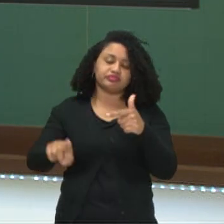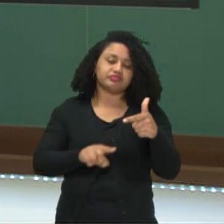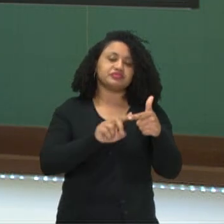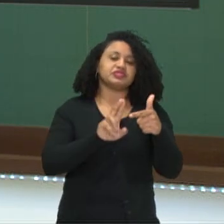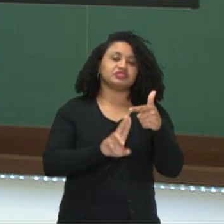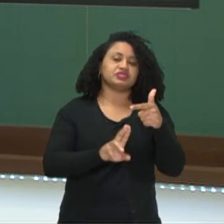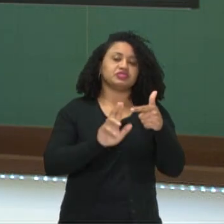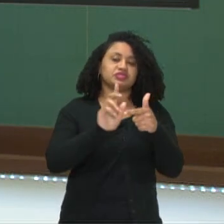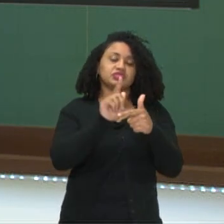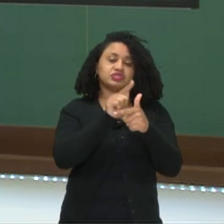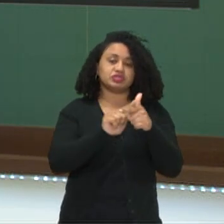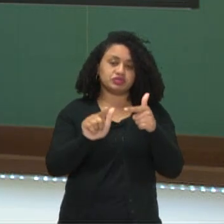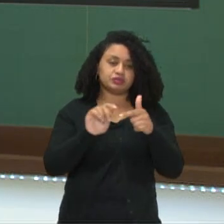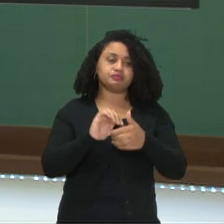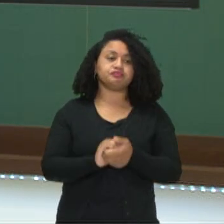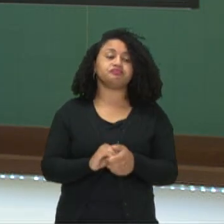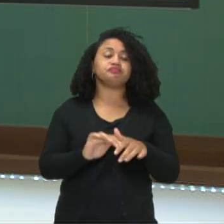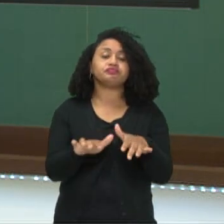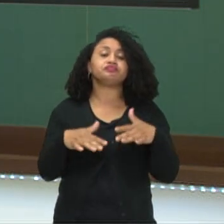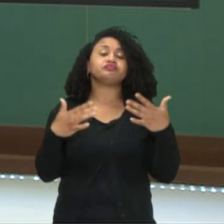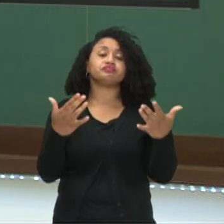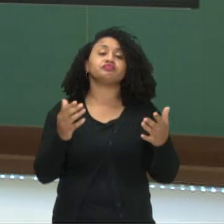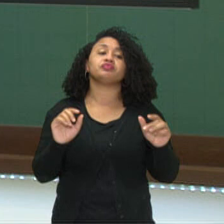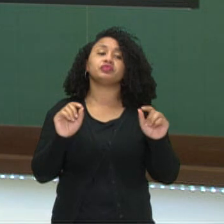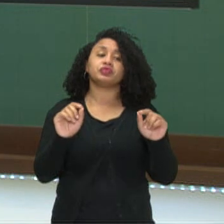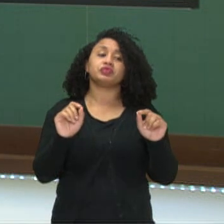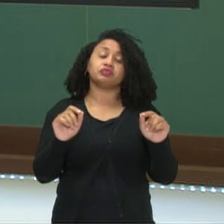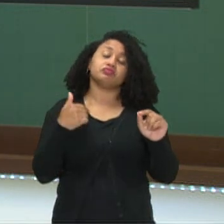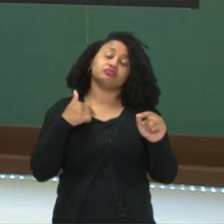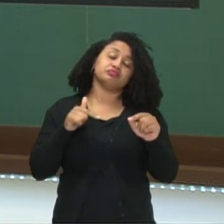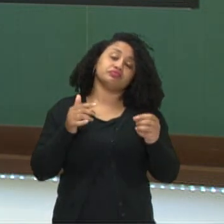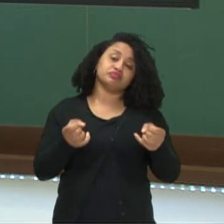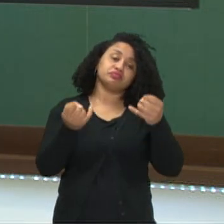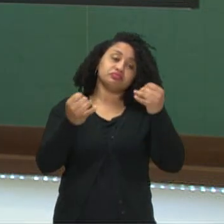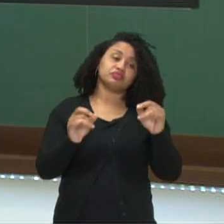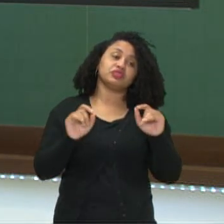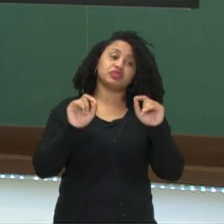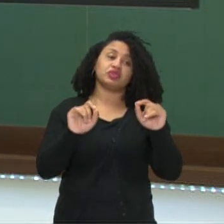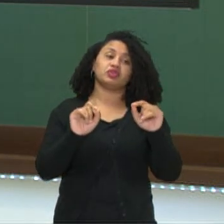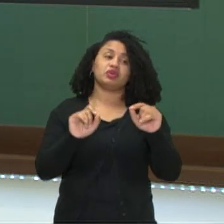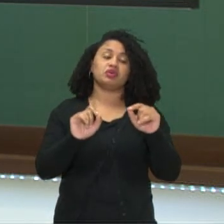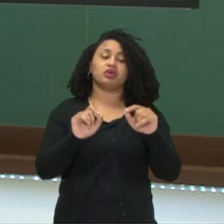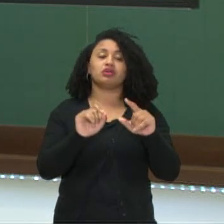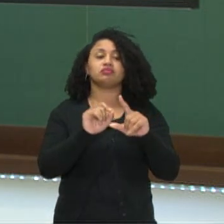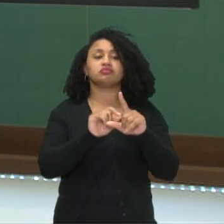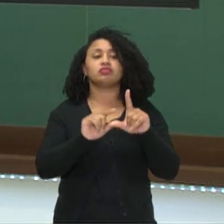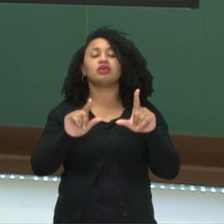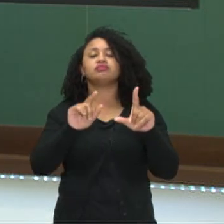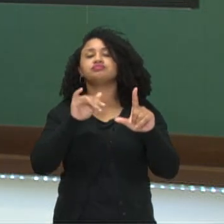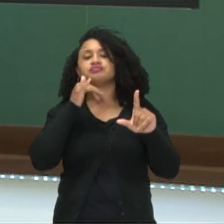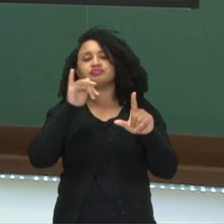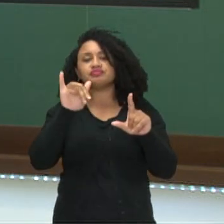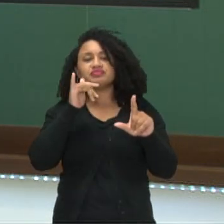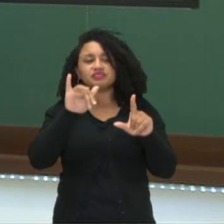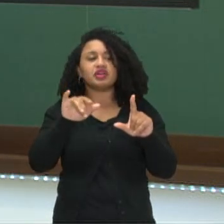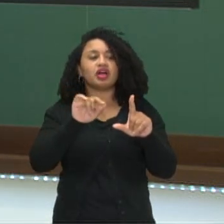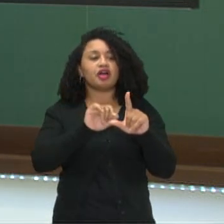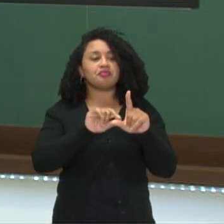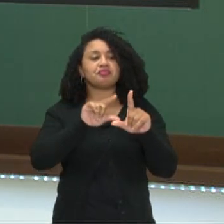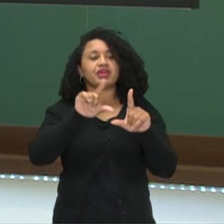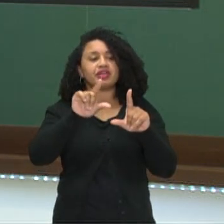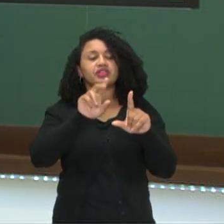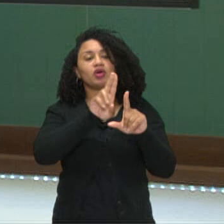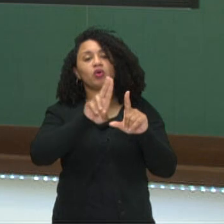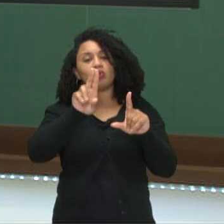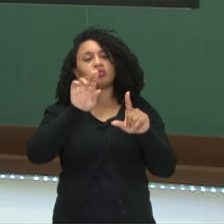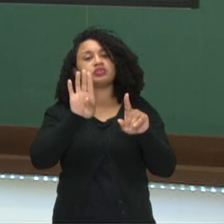a carga elétrica. Ora, e o tio te falou que a carga elétrica, quando ela aumenta, a tensão aumenta na